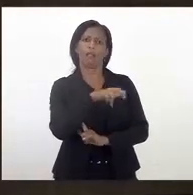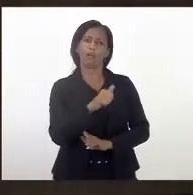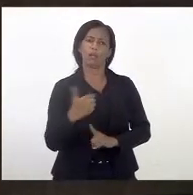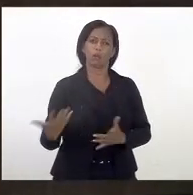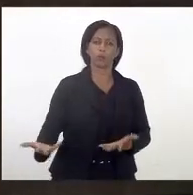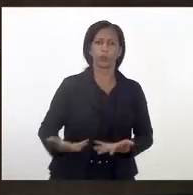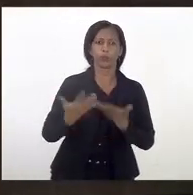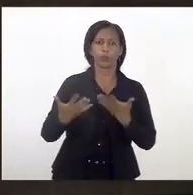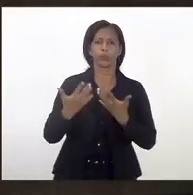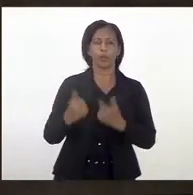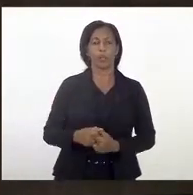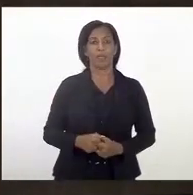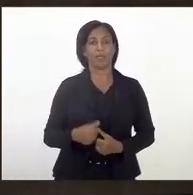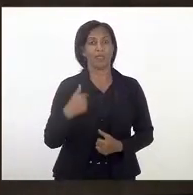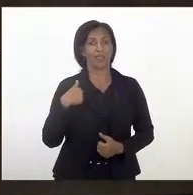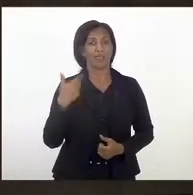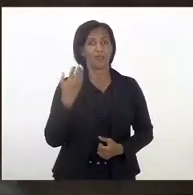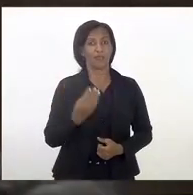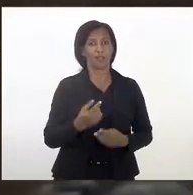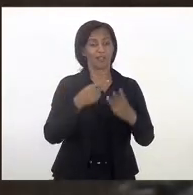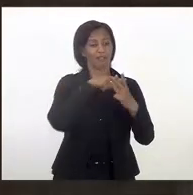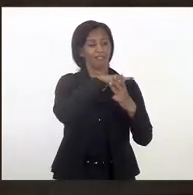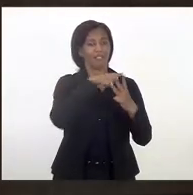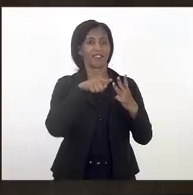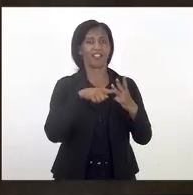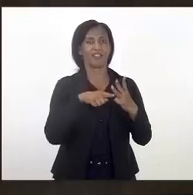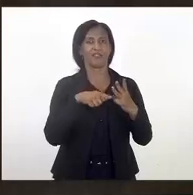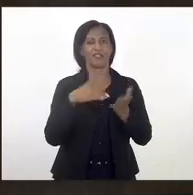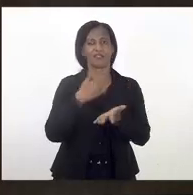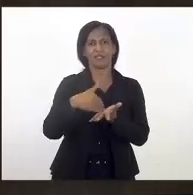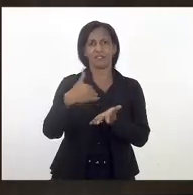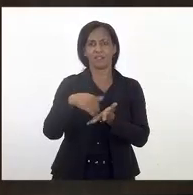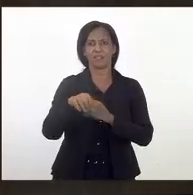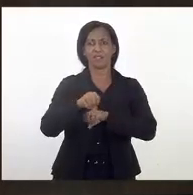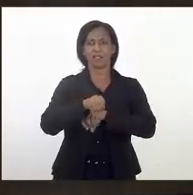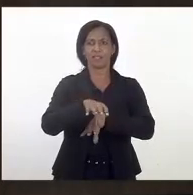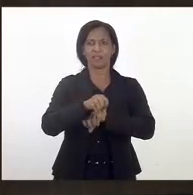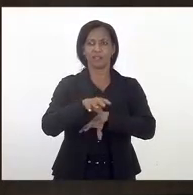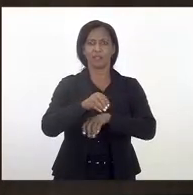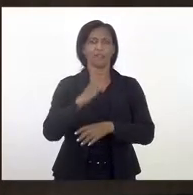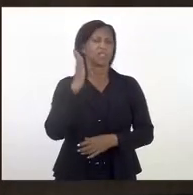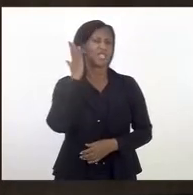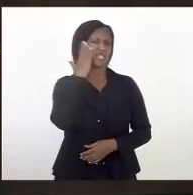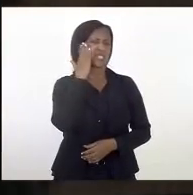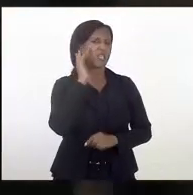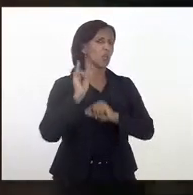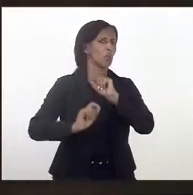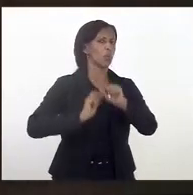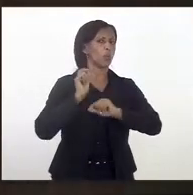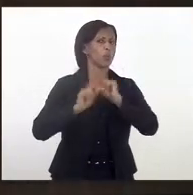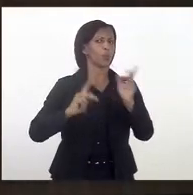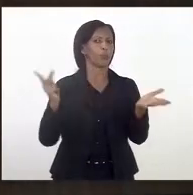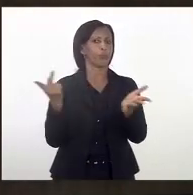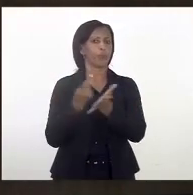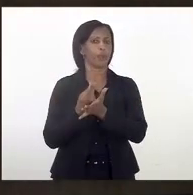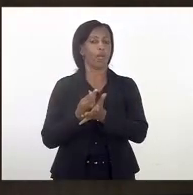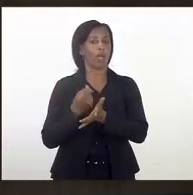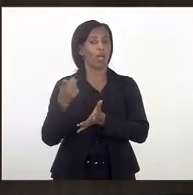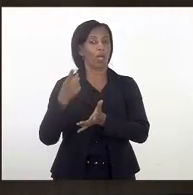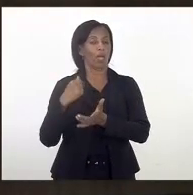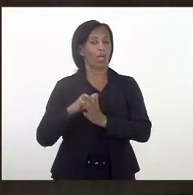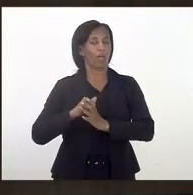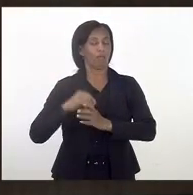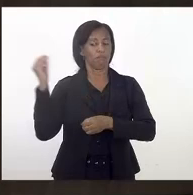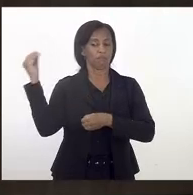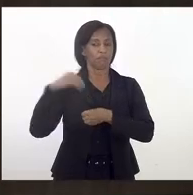eu fui por três vezes secretário municipal de educação sei quê que é uma logística de transporte escolar